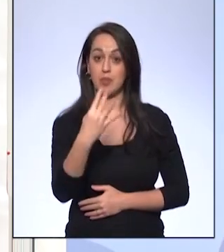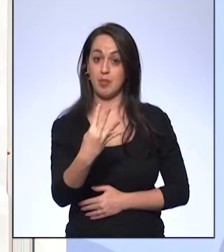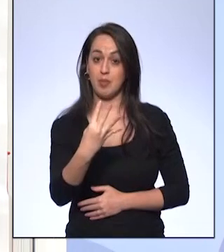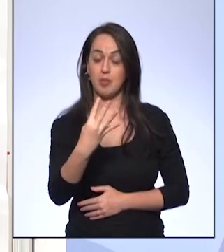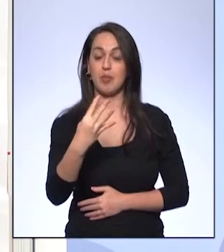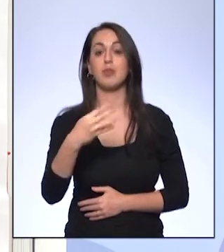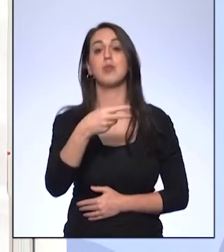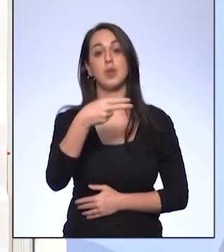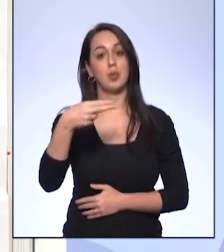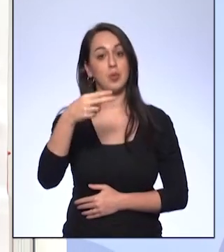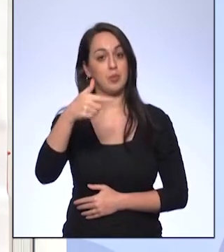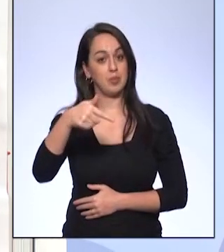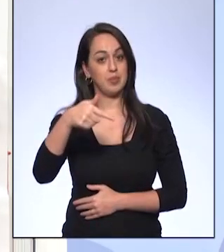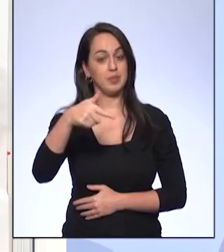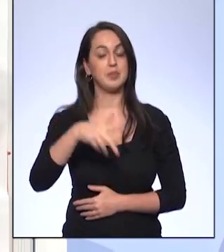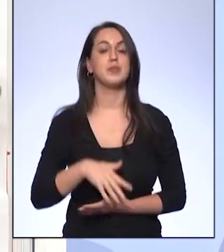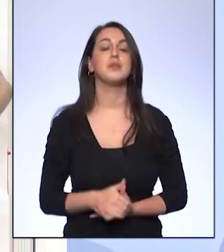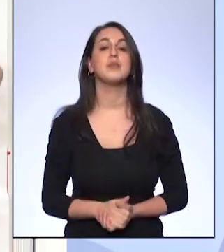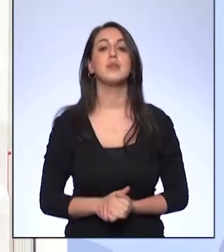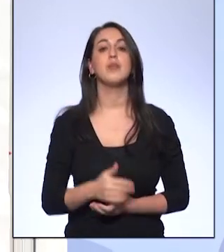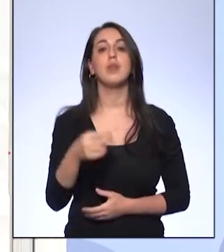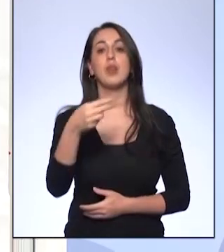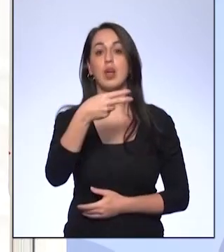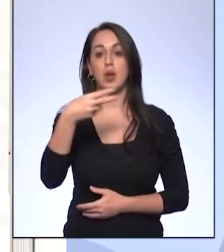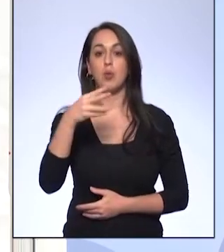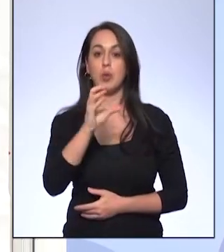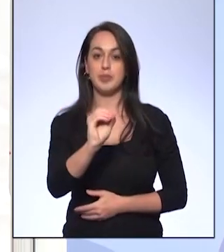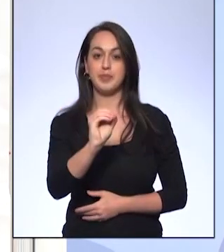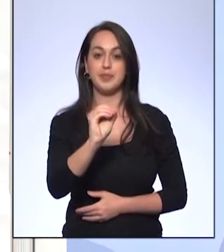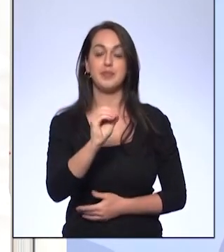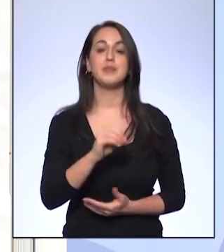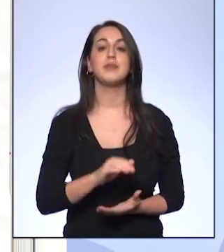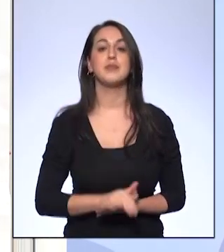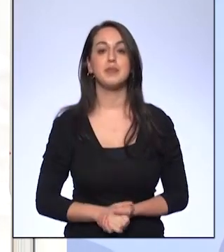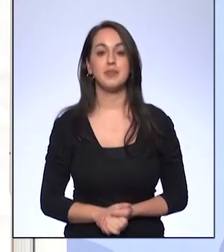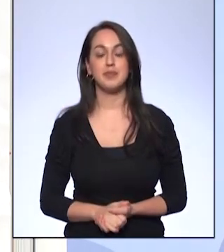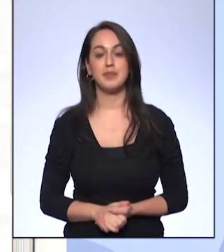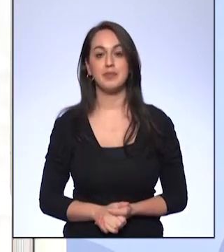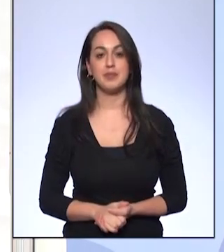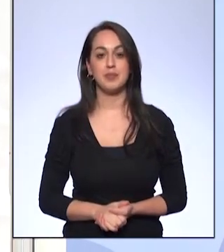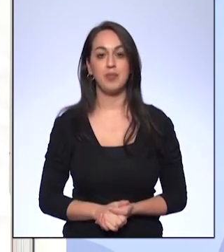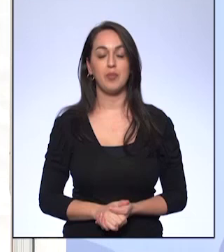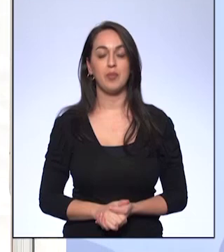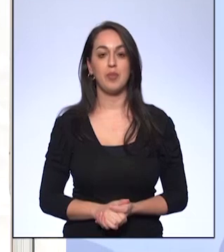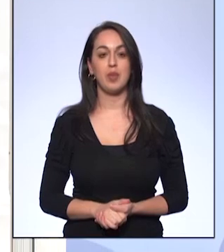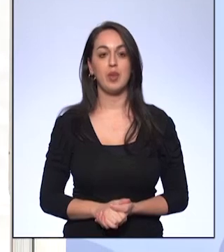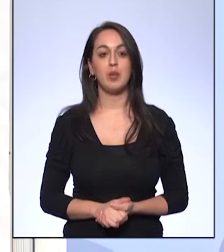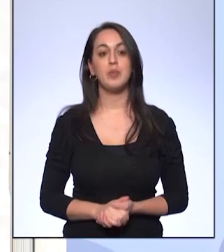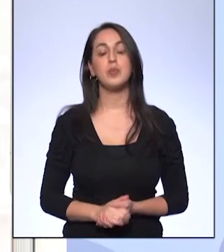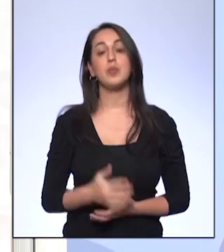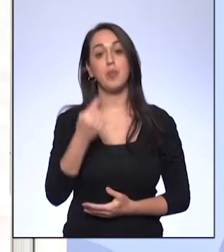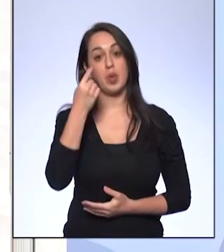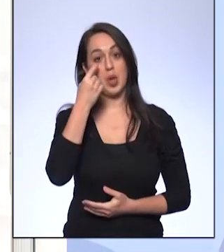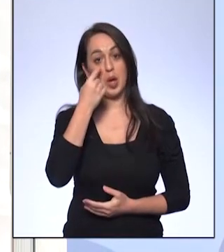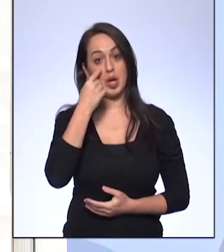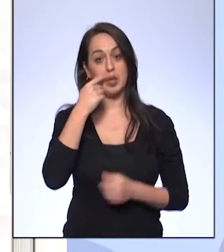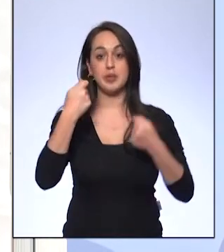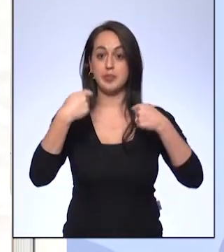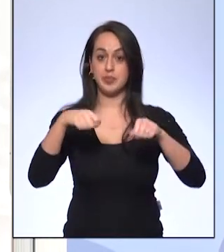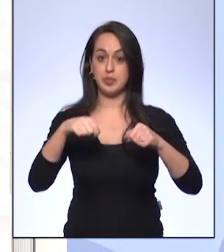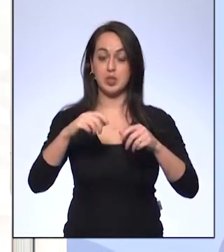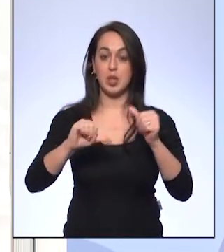R4, que vale 7, igual a 0. Muito bem. Aqui, nós temos que fazer o joguinho de